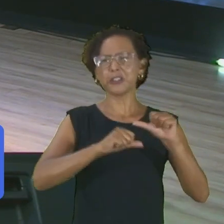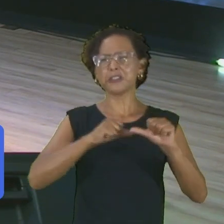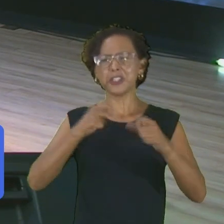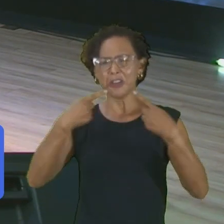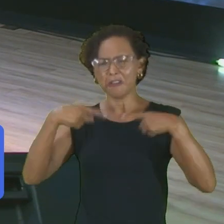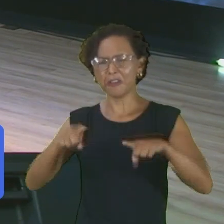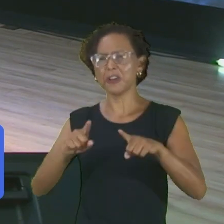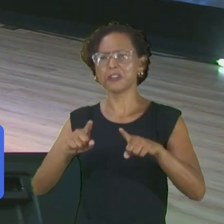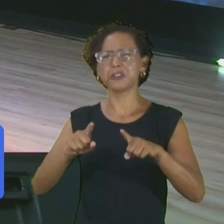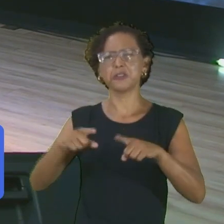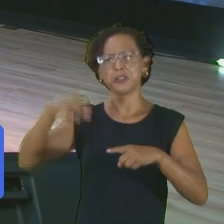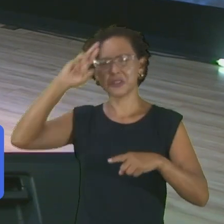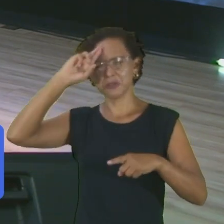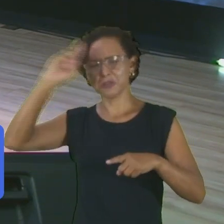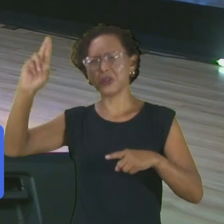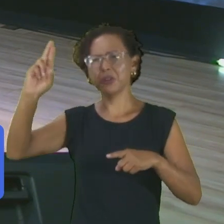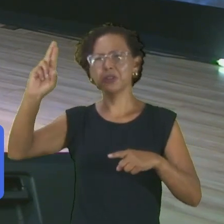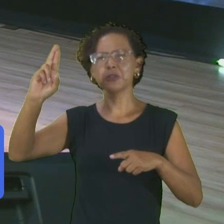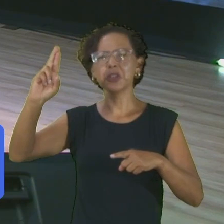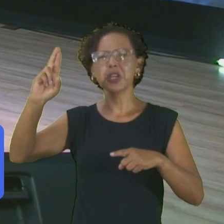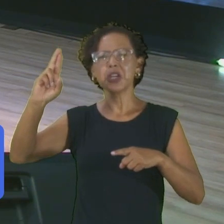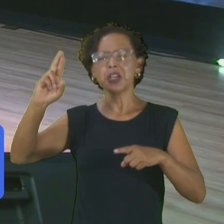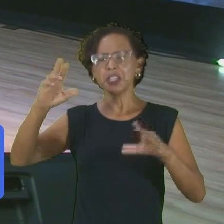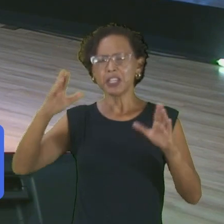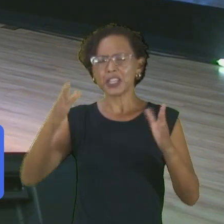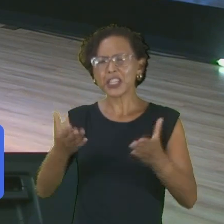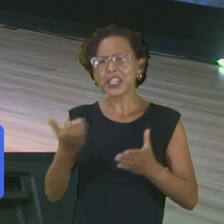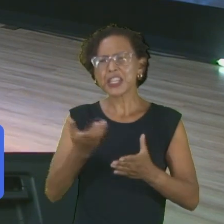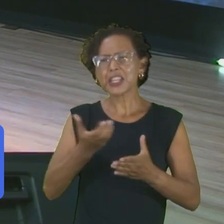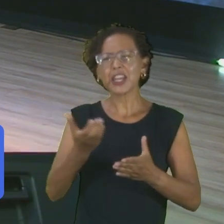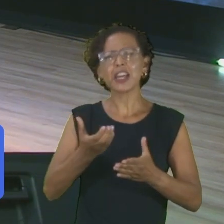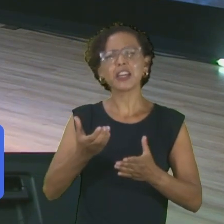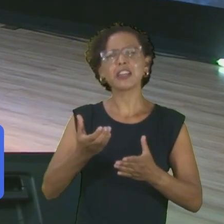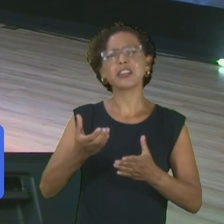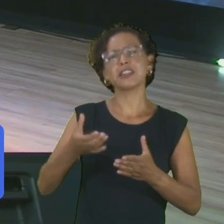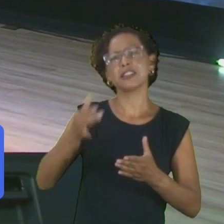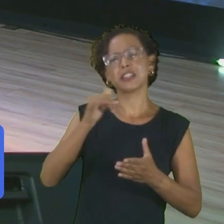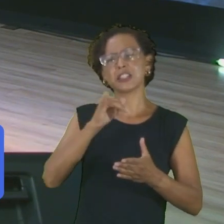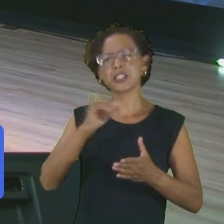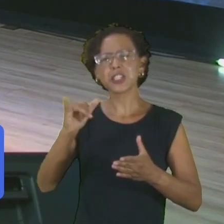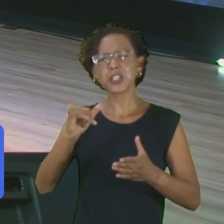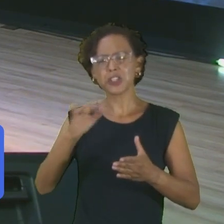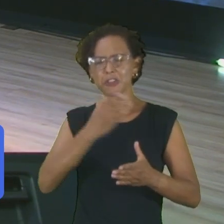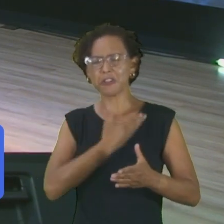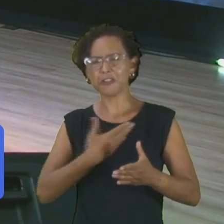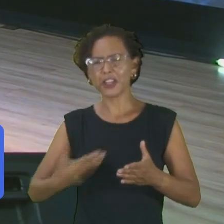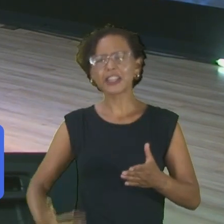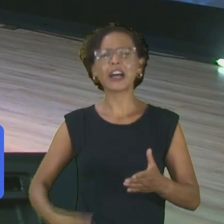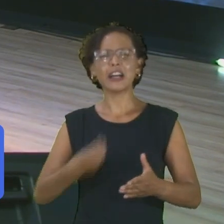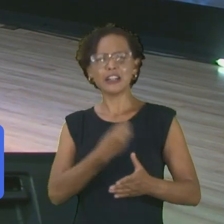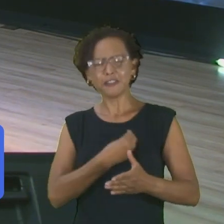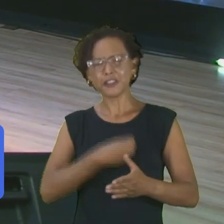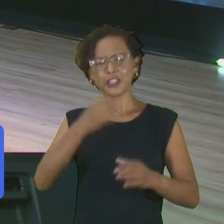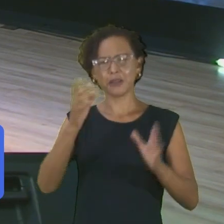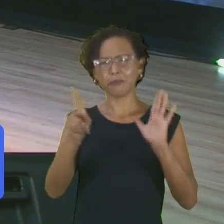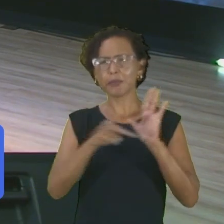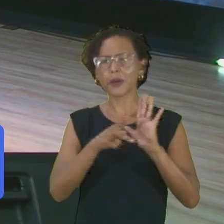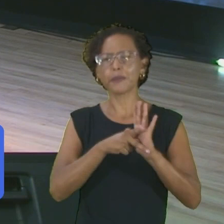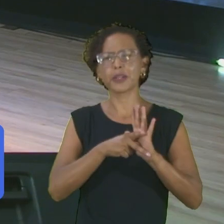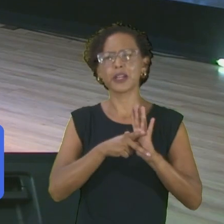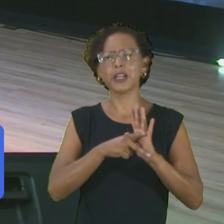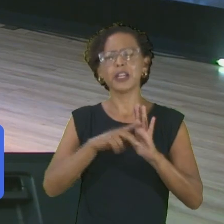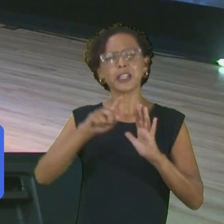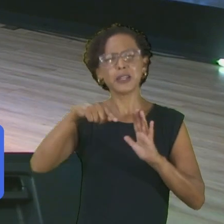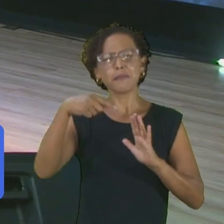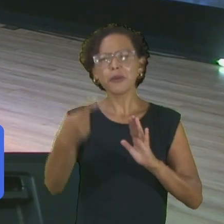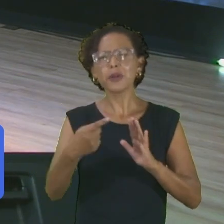eles colocam uma forma de se autogovernar, e depois eles mesmos começam a oprimir um ao